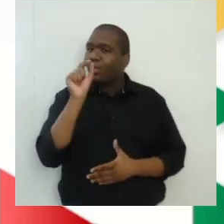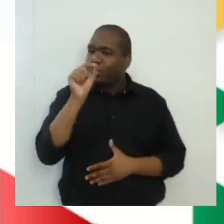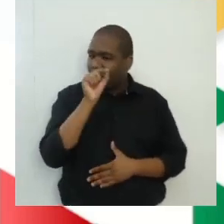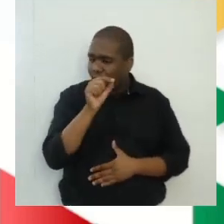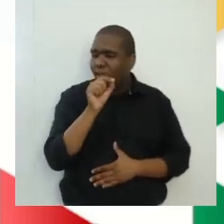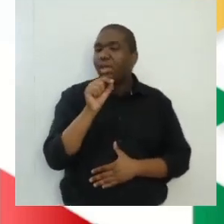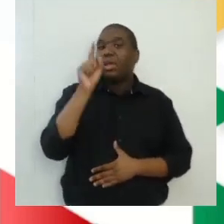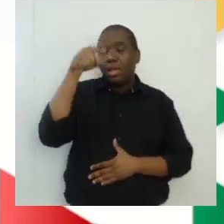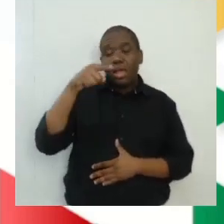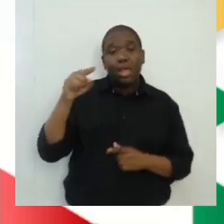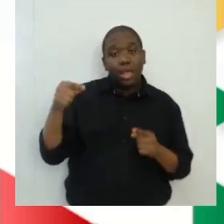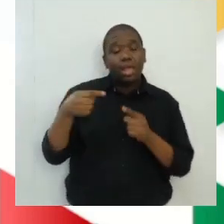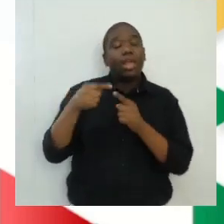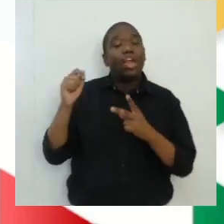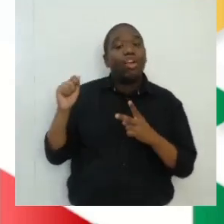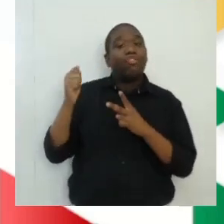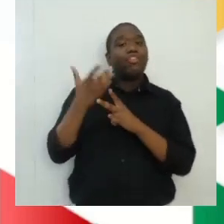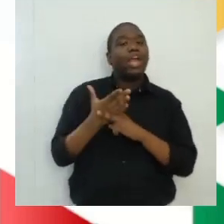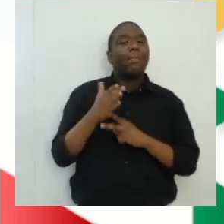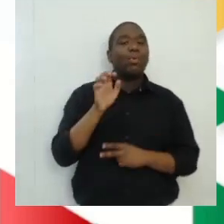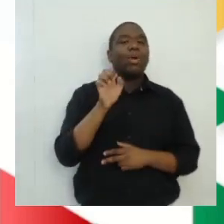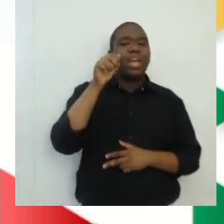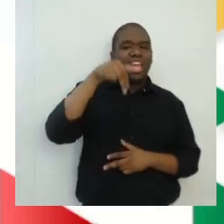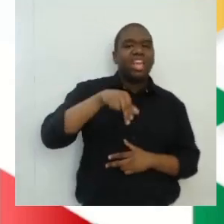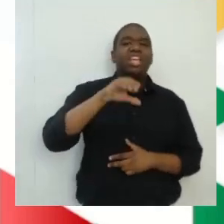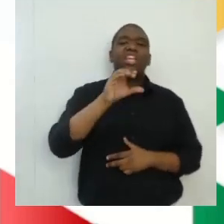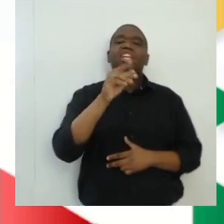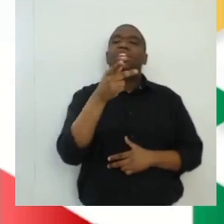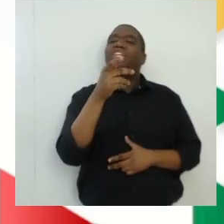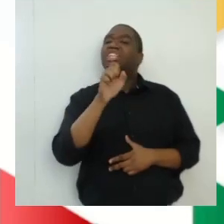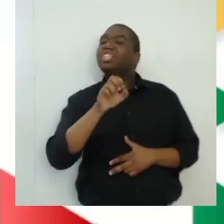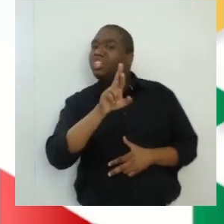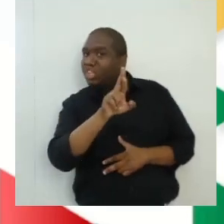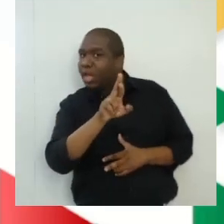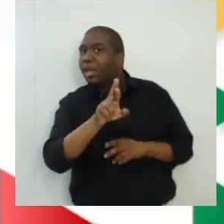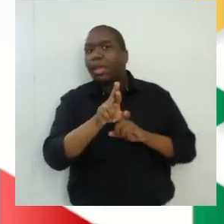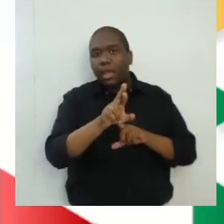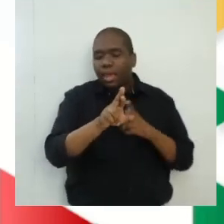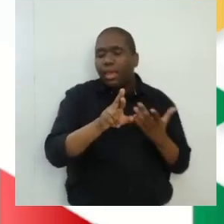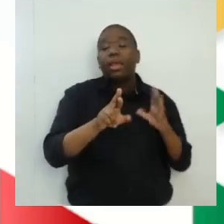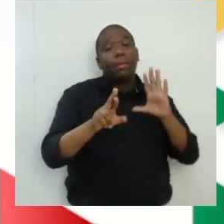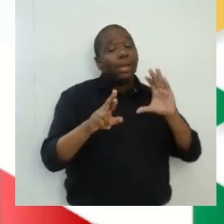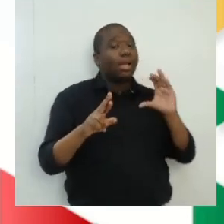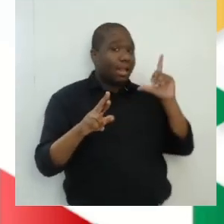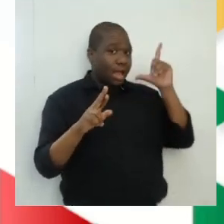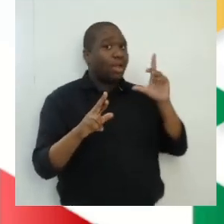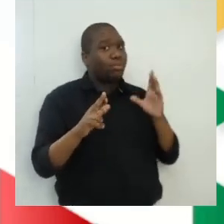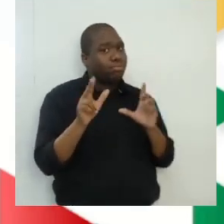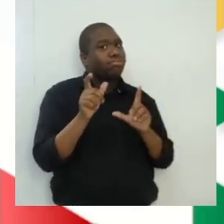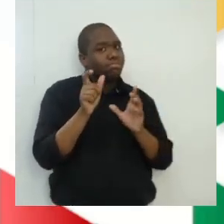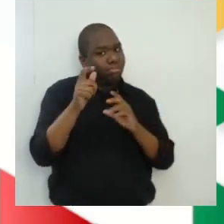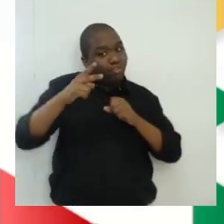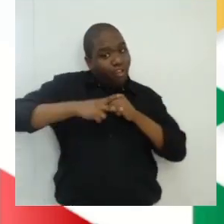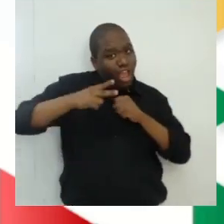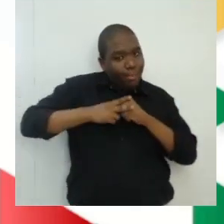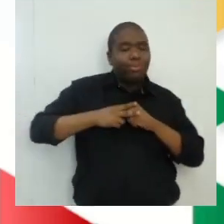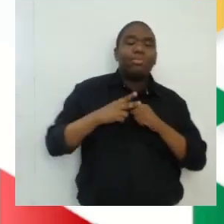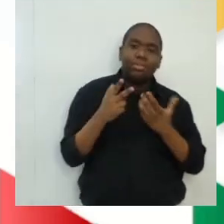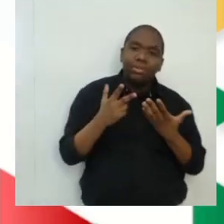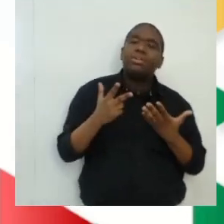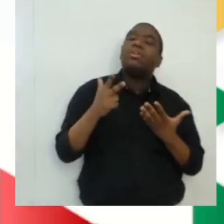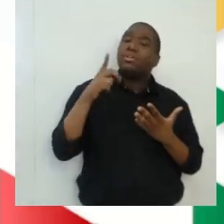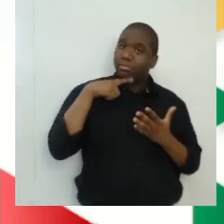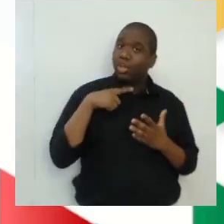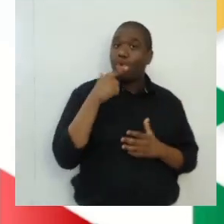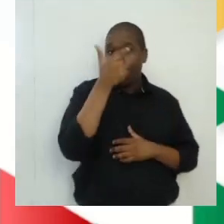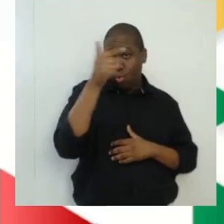ao verbo encher. Ele se escreve com CH. E claro que todas as outras palavras que derivam